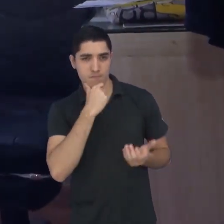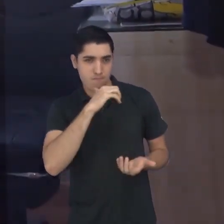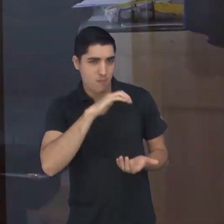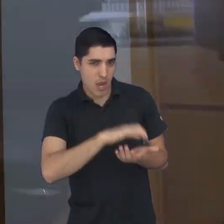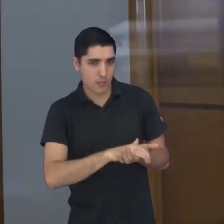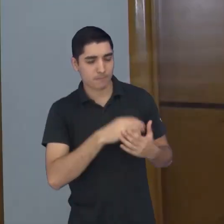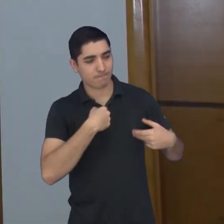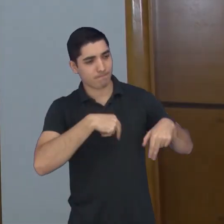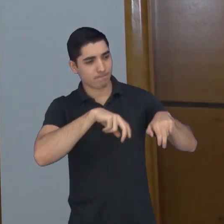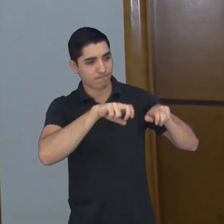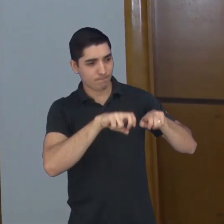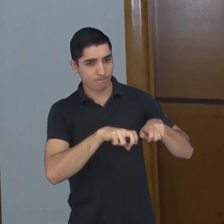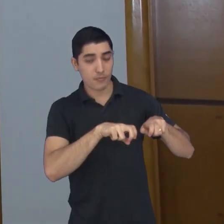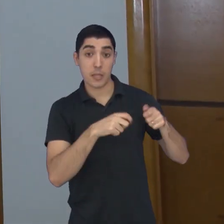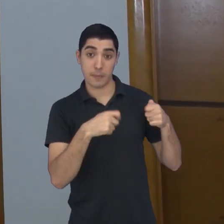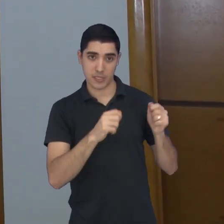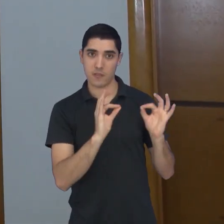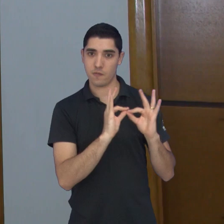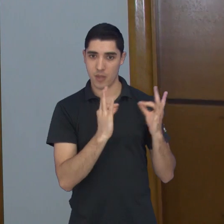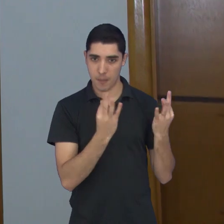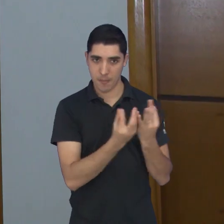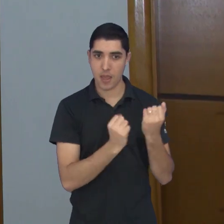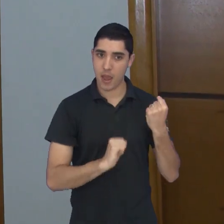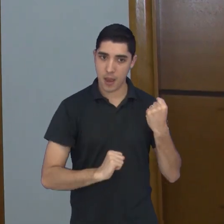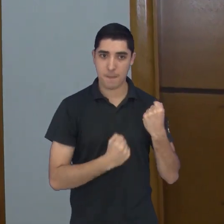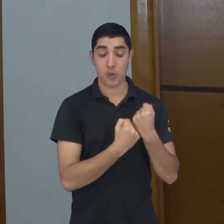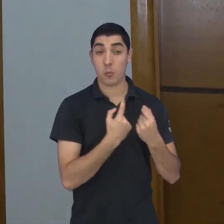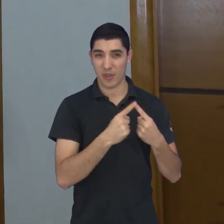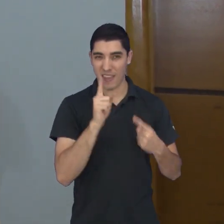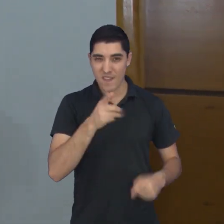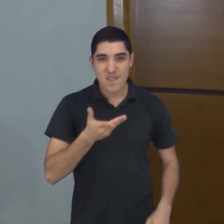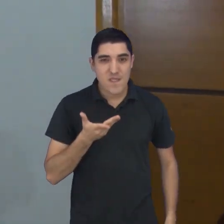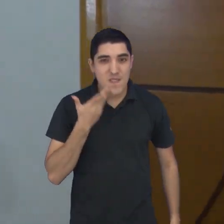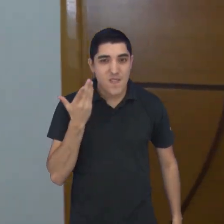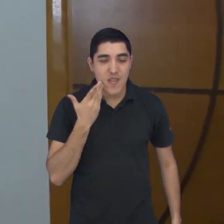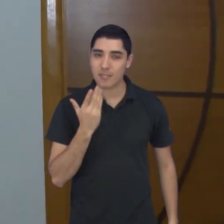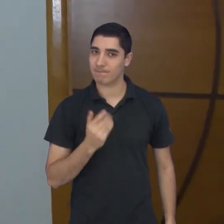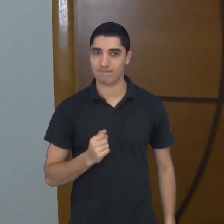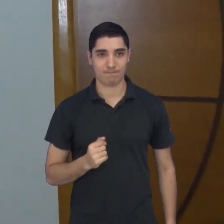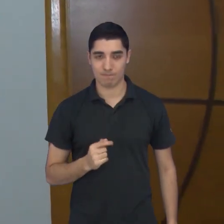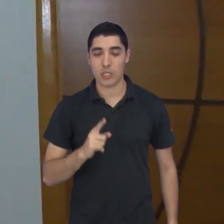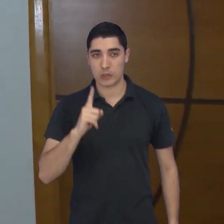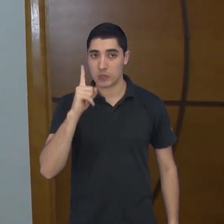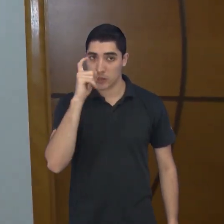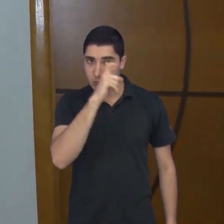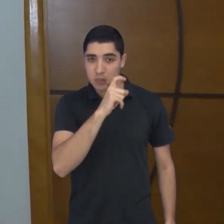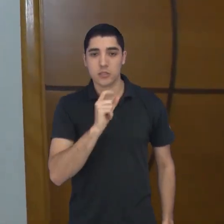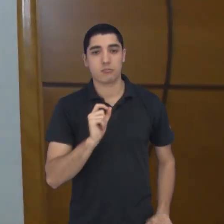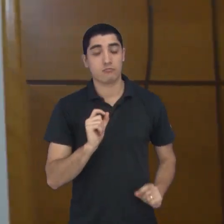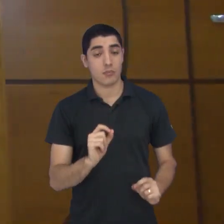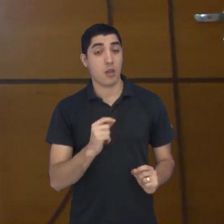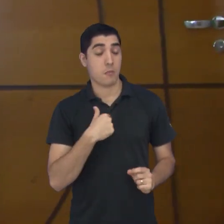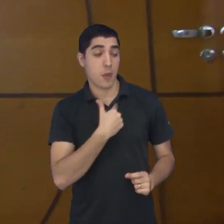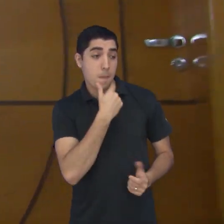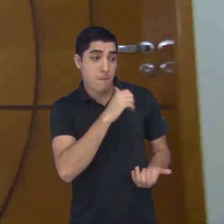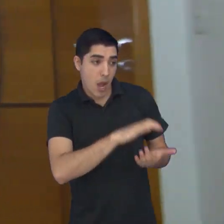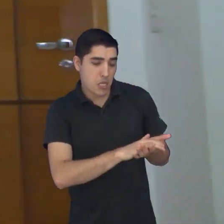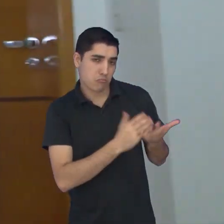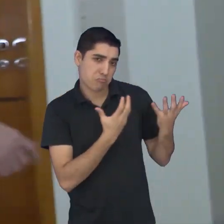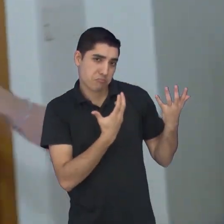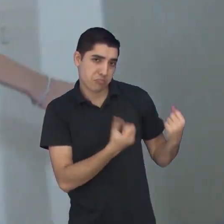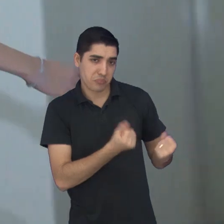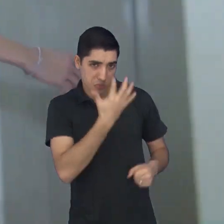gente sentou, conversou, porque tem que ter o apoio da família, né? Porque uma decisão não é fácil, é uma decisão difícil, pensando também do lado financeiro. Ele me apoiou